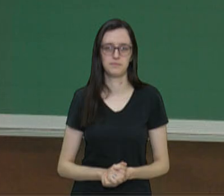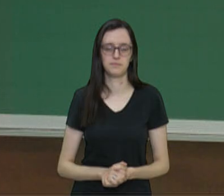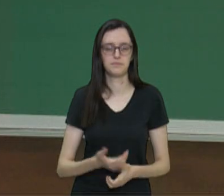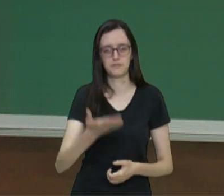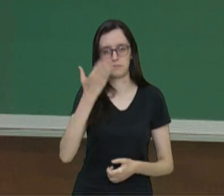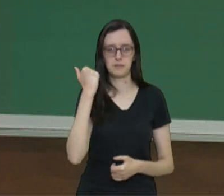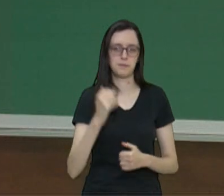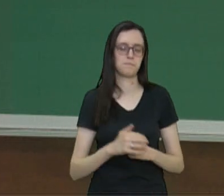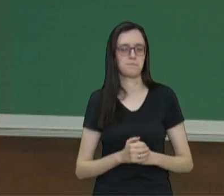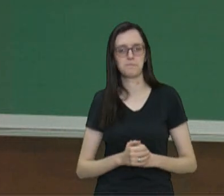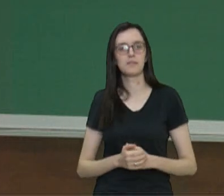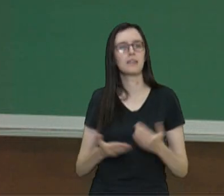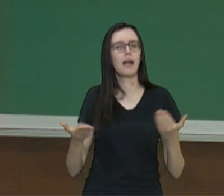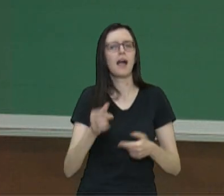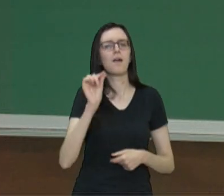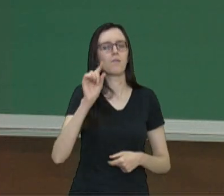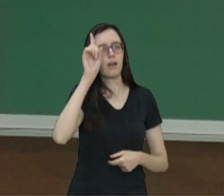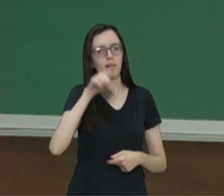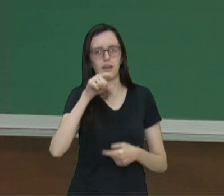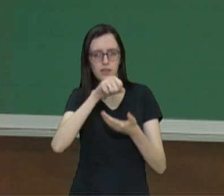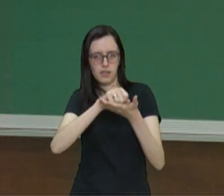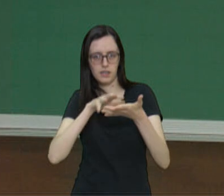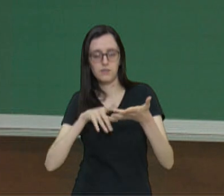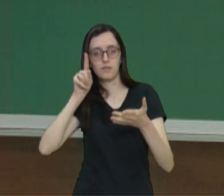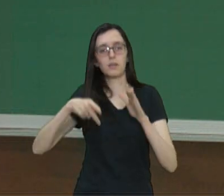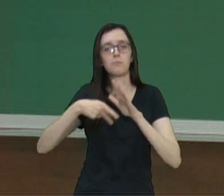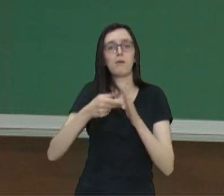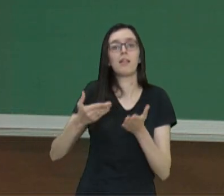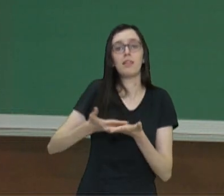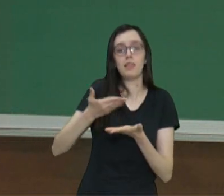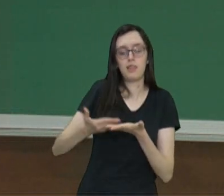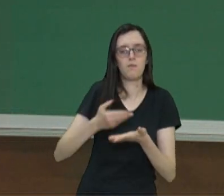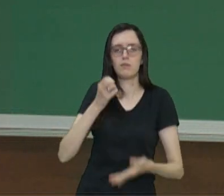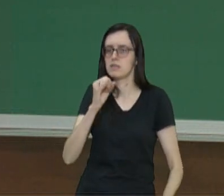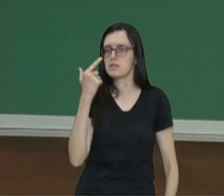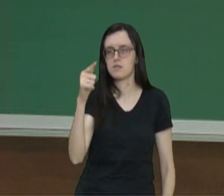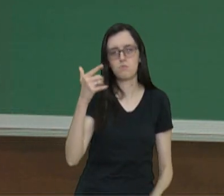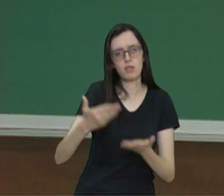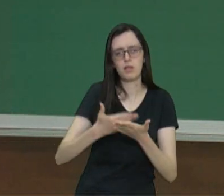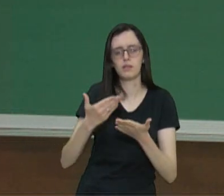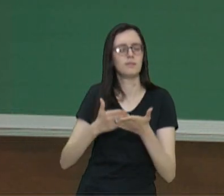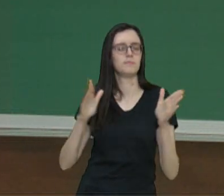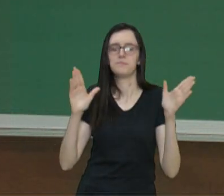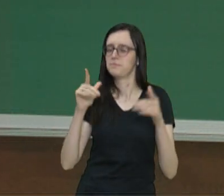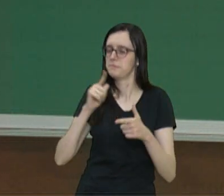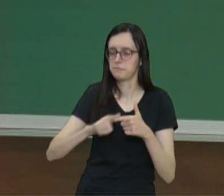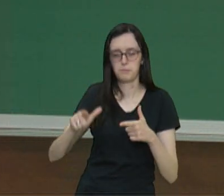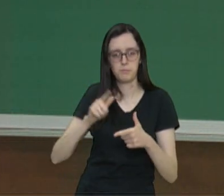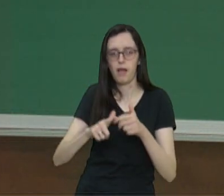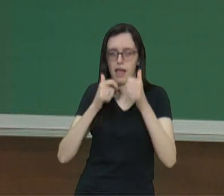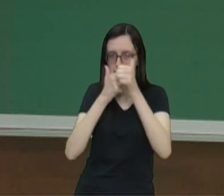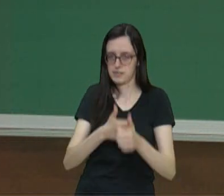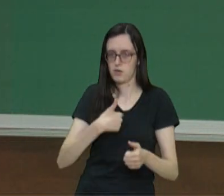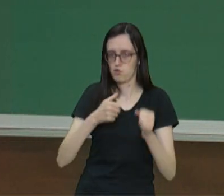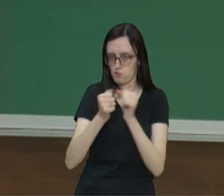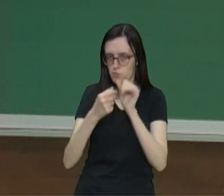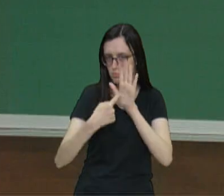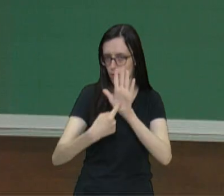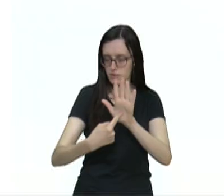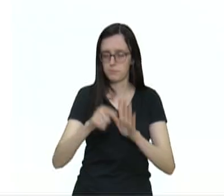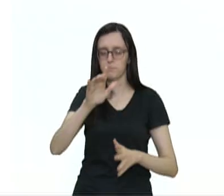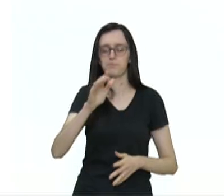vamos lá. Agora aqui é um exercício que é do livro. Se você não tem o livro, não tem problema, acompanhe aqui junto comigo.